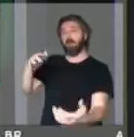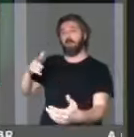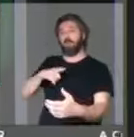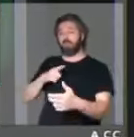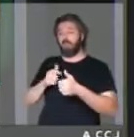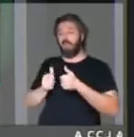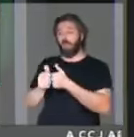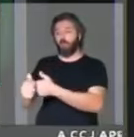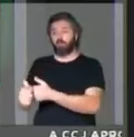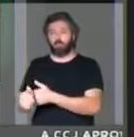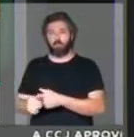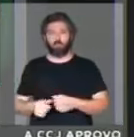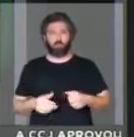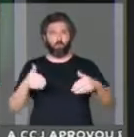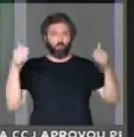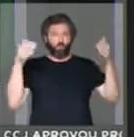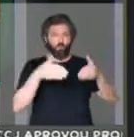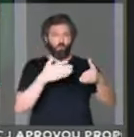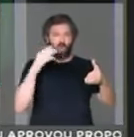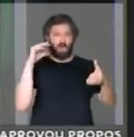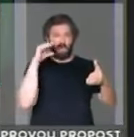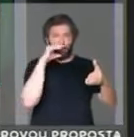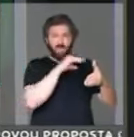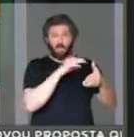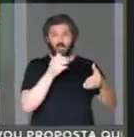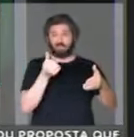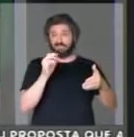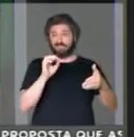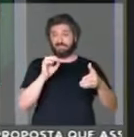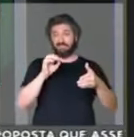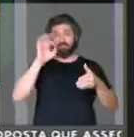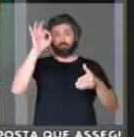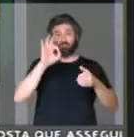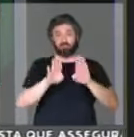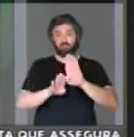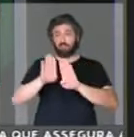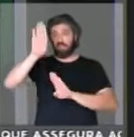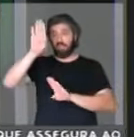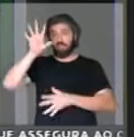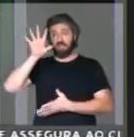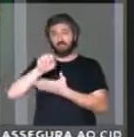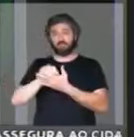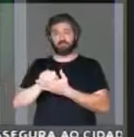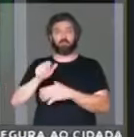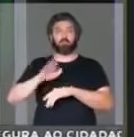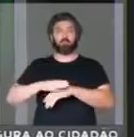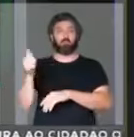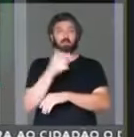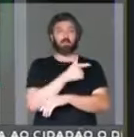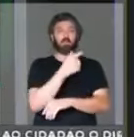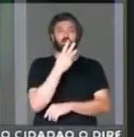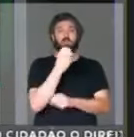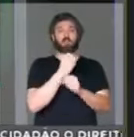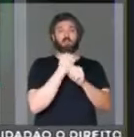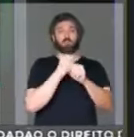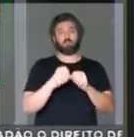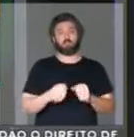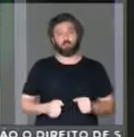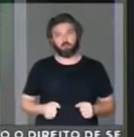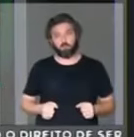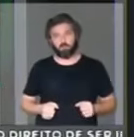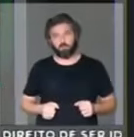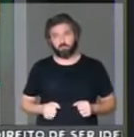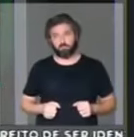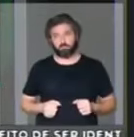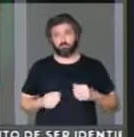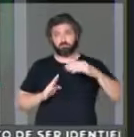registrados na amazônia já é 60% mais alto do que o registrado nos últimos três anos e